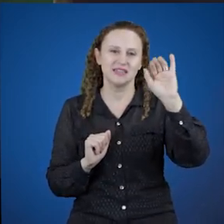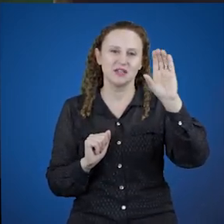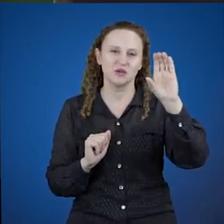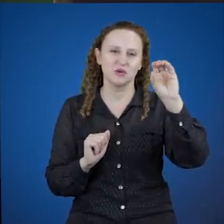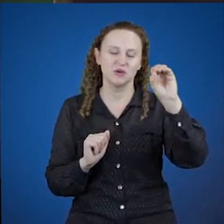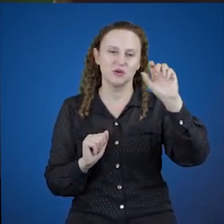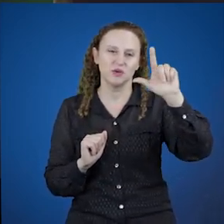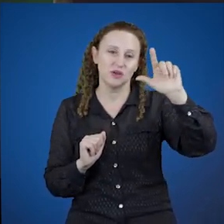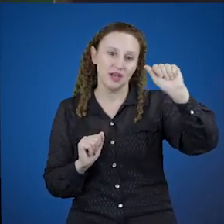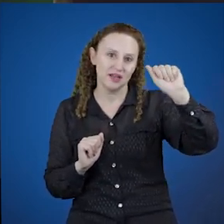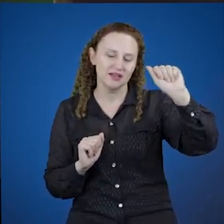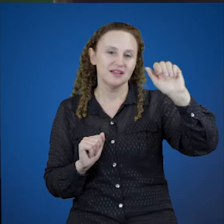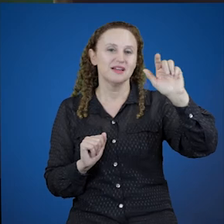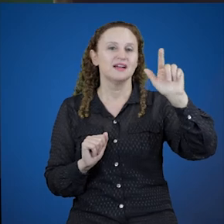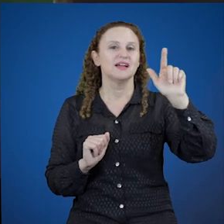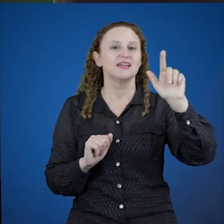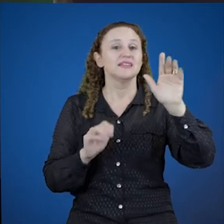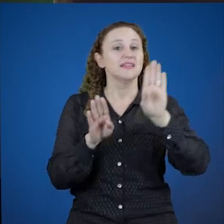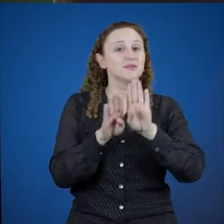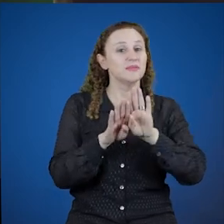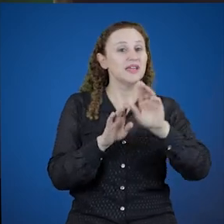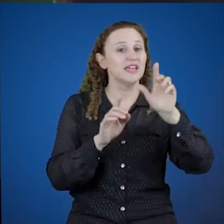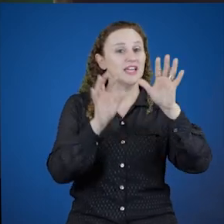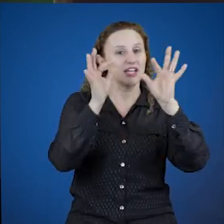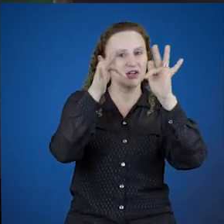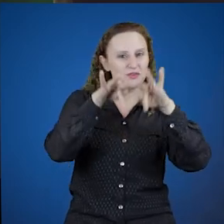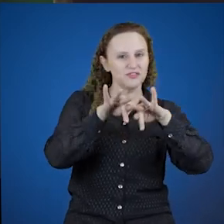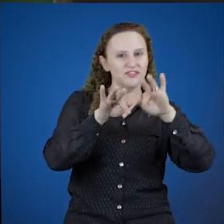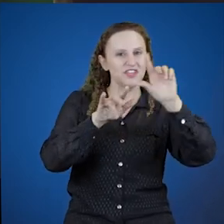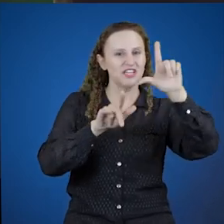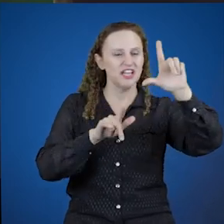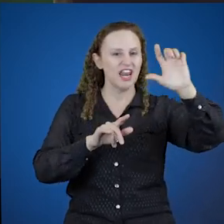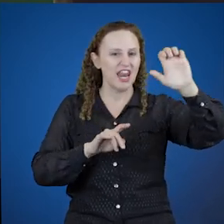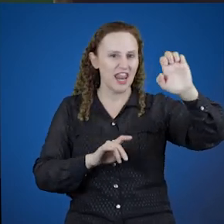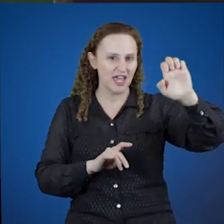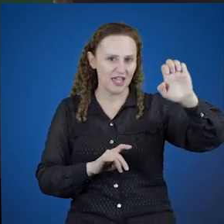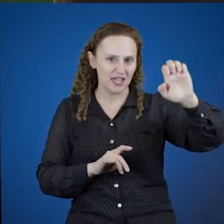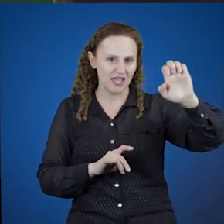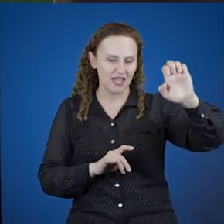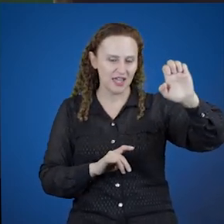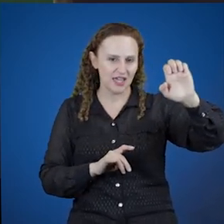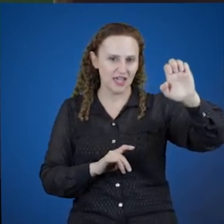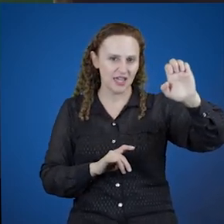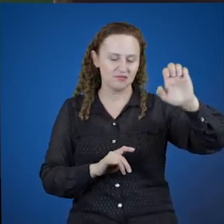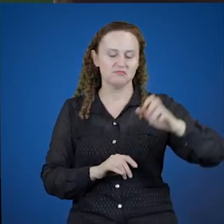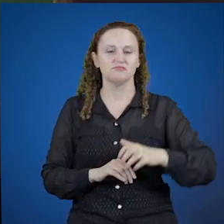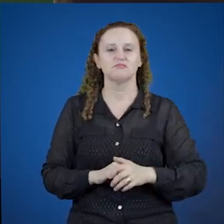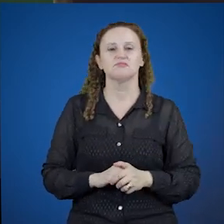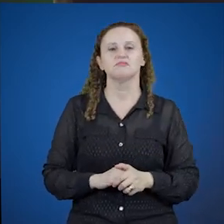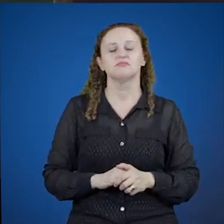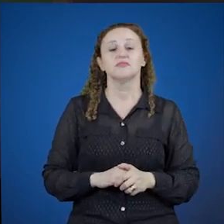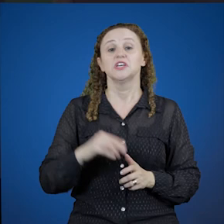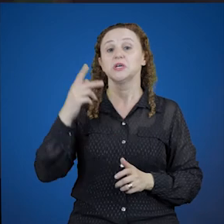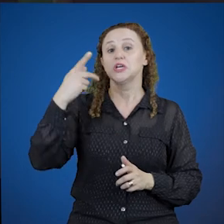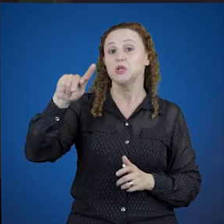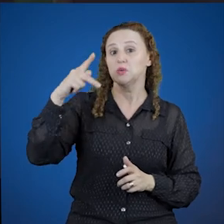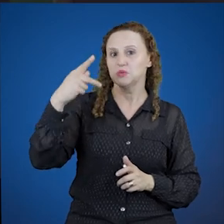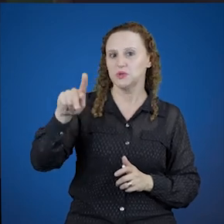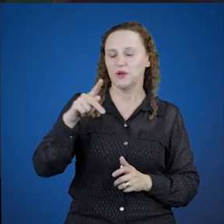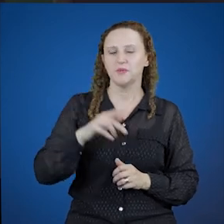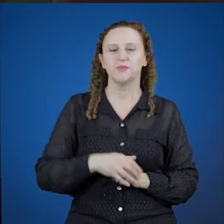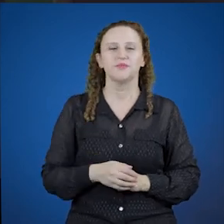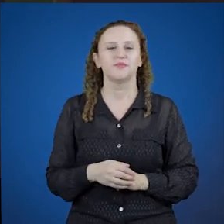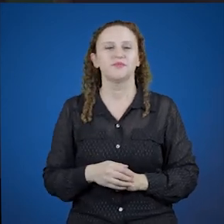agrícola agrícola agrícola agrícola Agrícola no